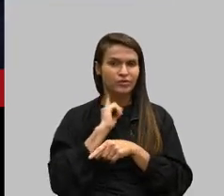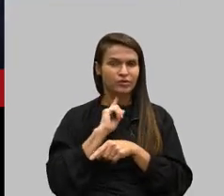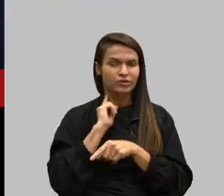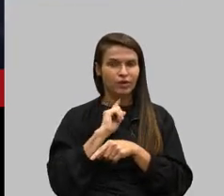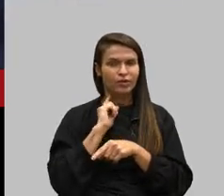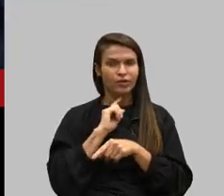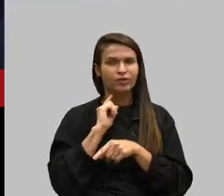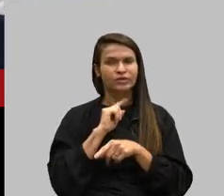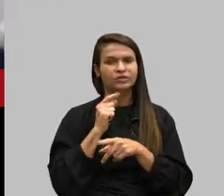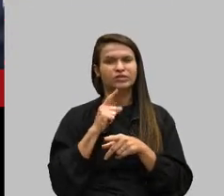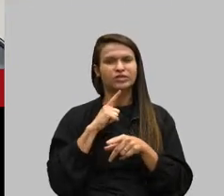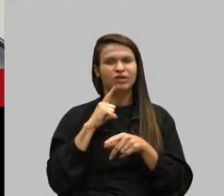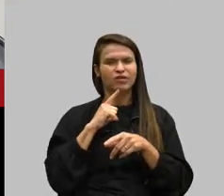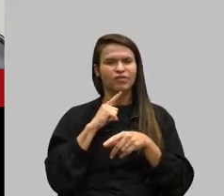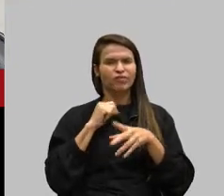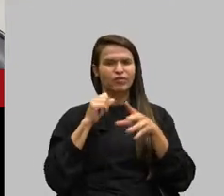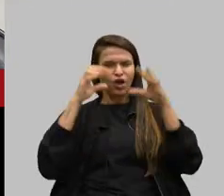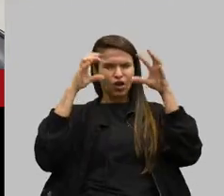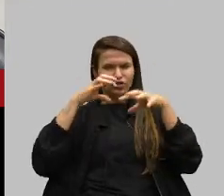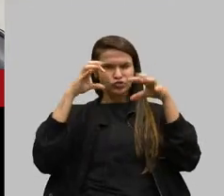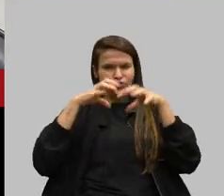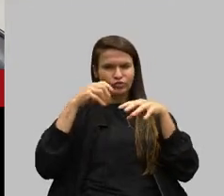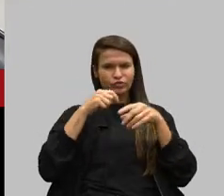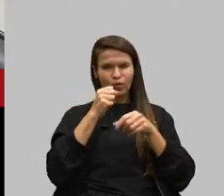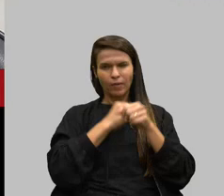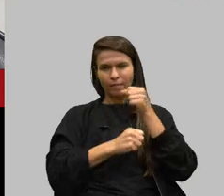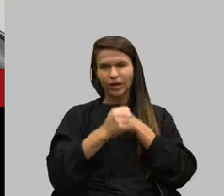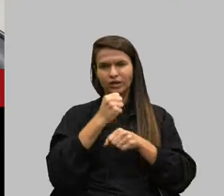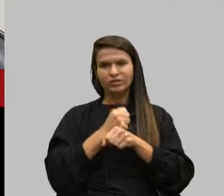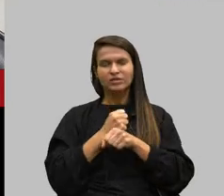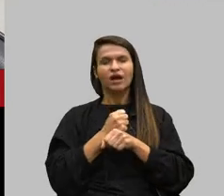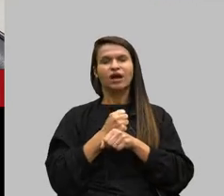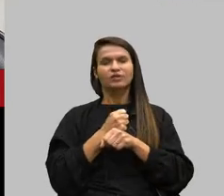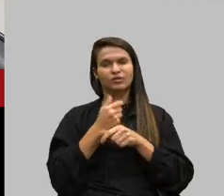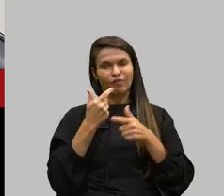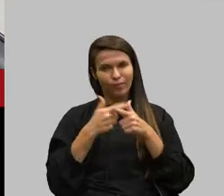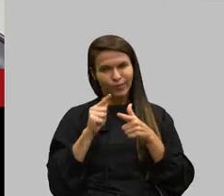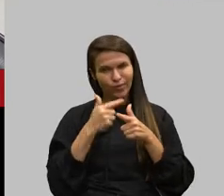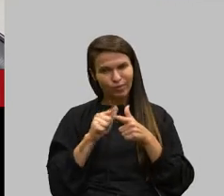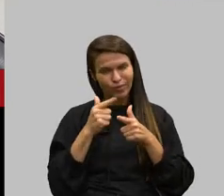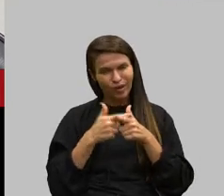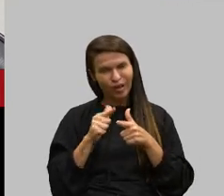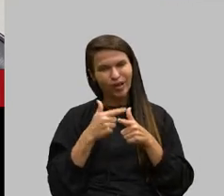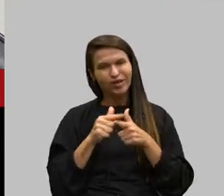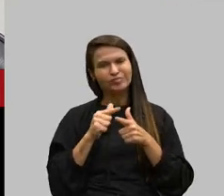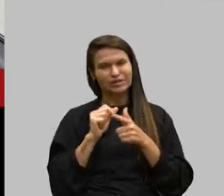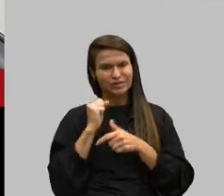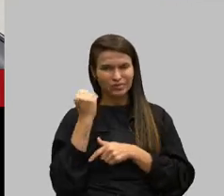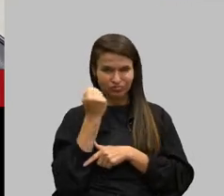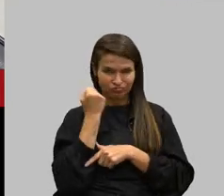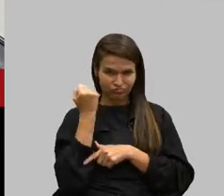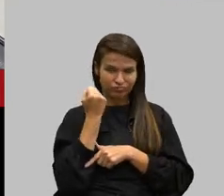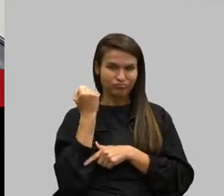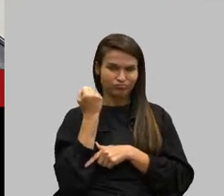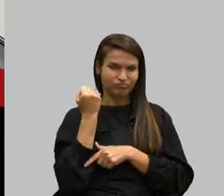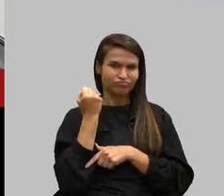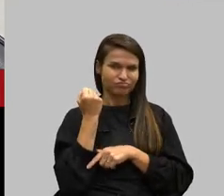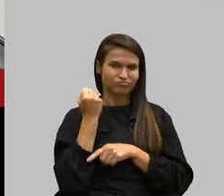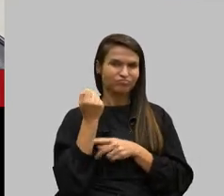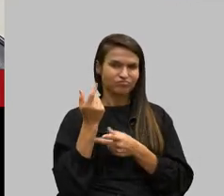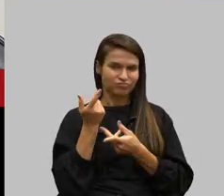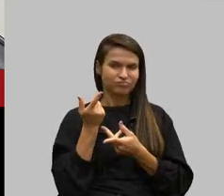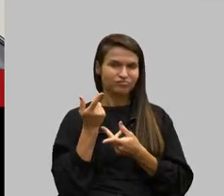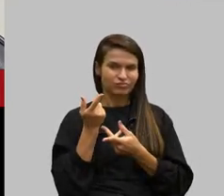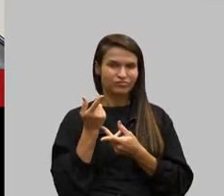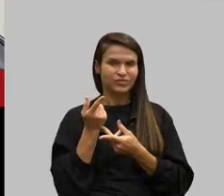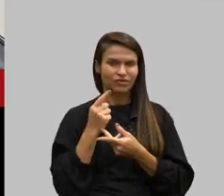ano do ano passado e do início desse ano estão em situação não tão e em situação